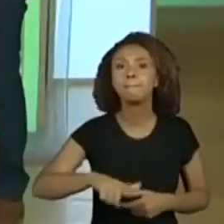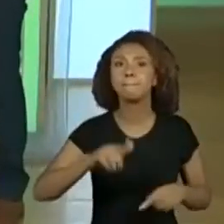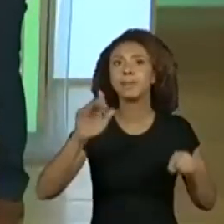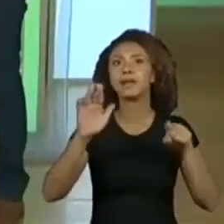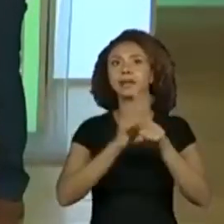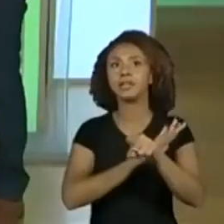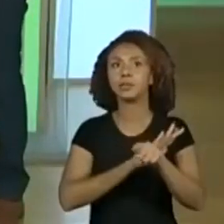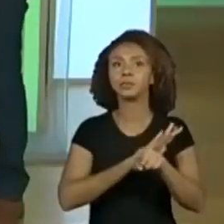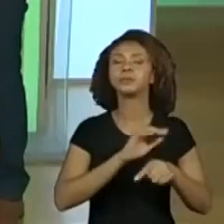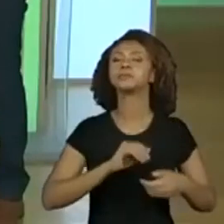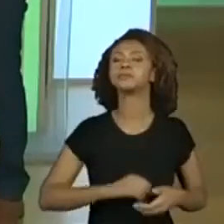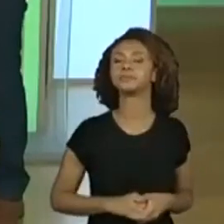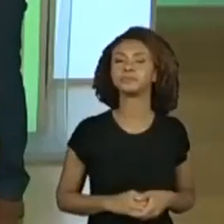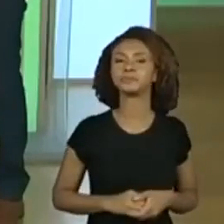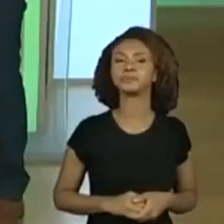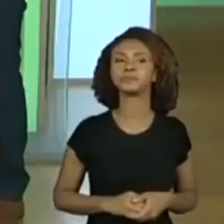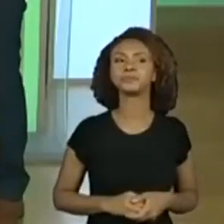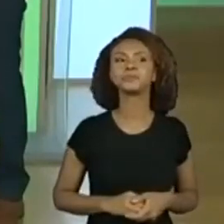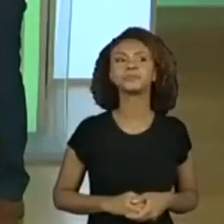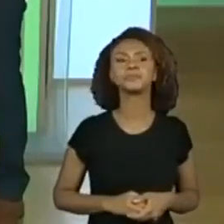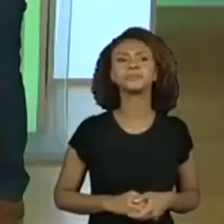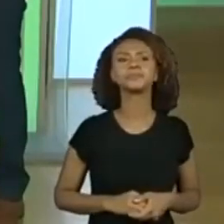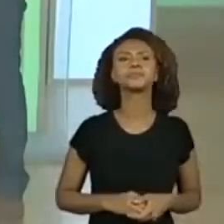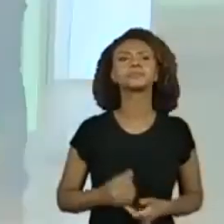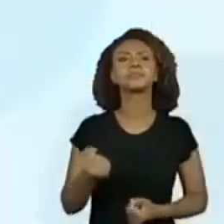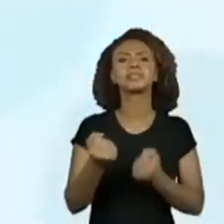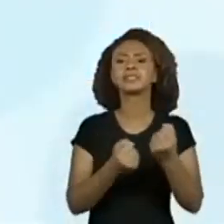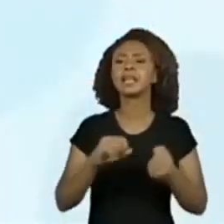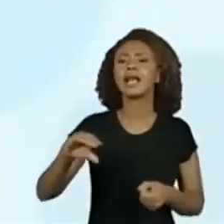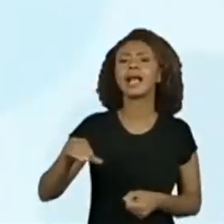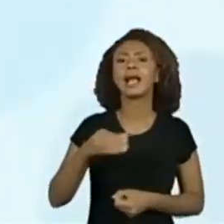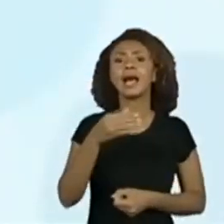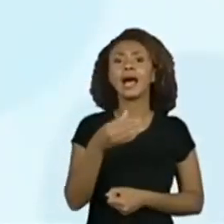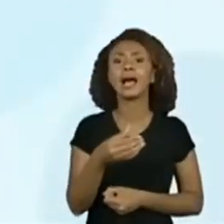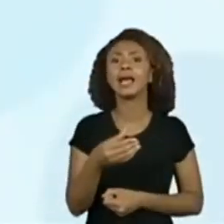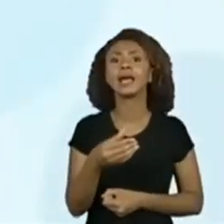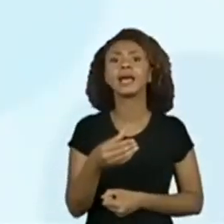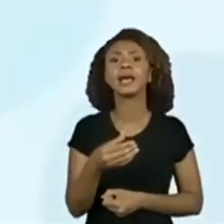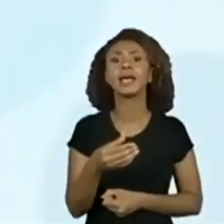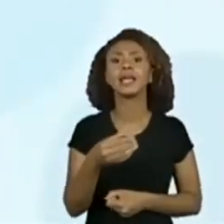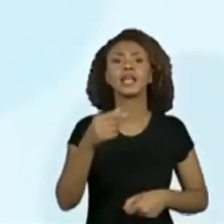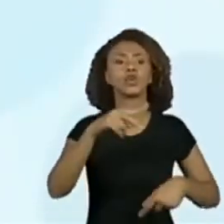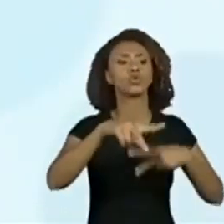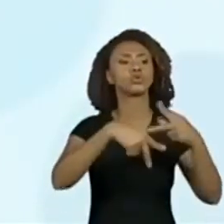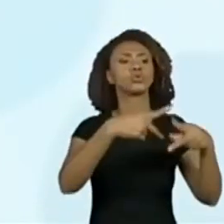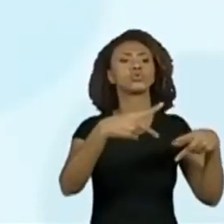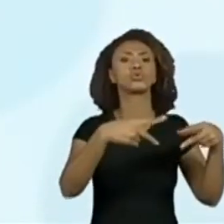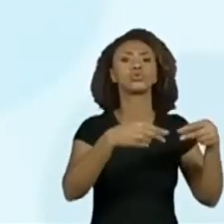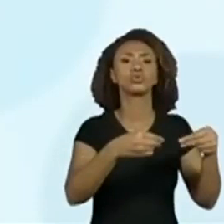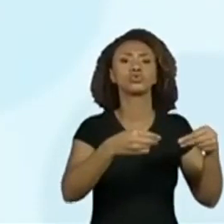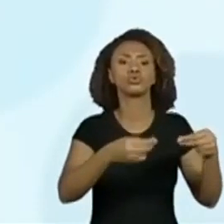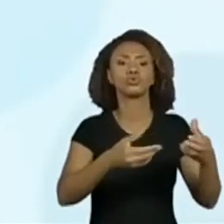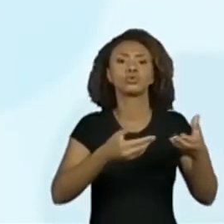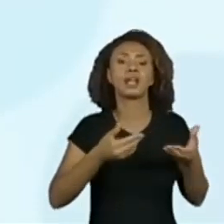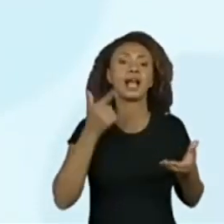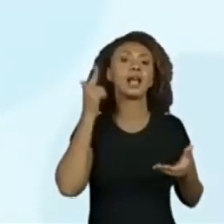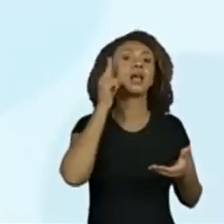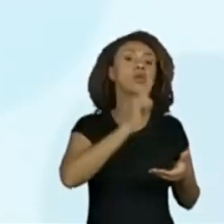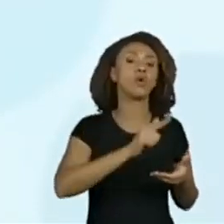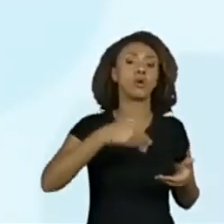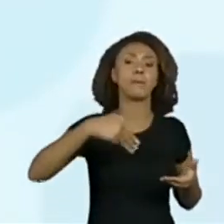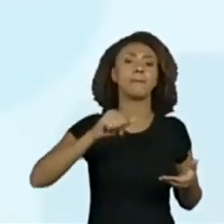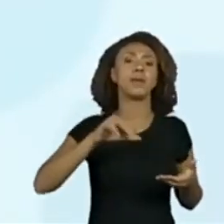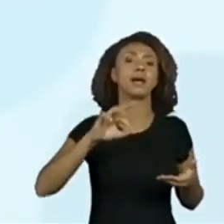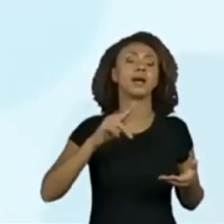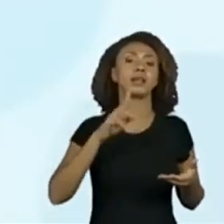nós temos quantos carrinhos Mateus ganhou operação usar bom